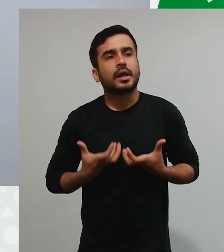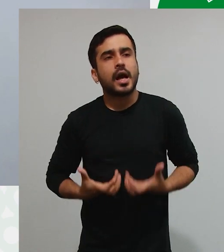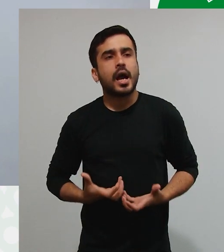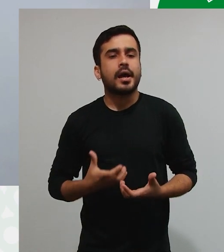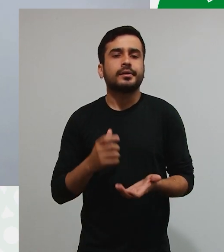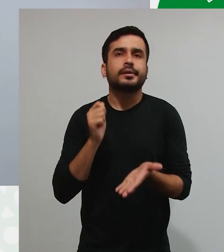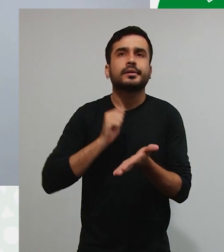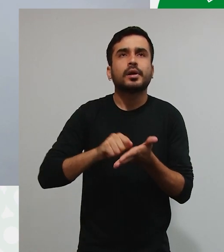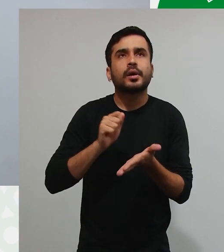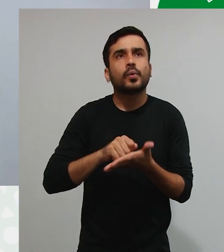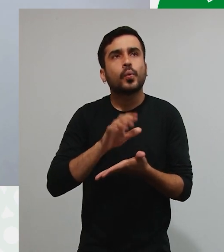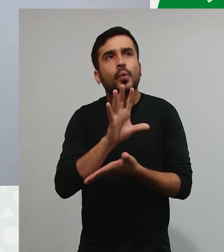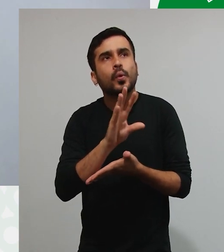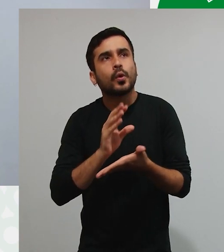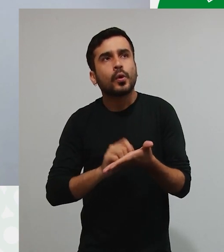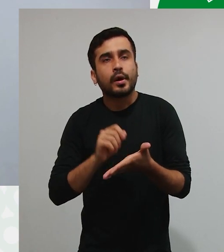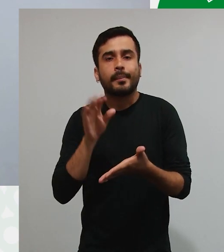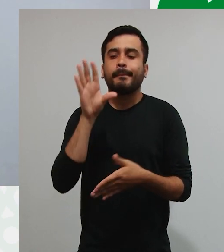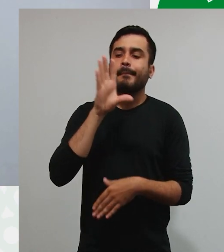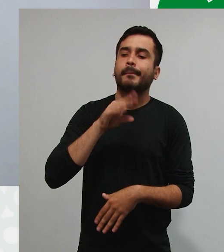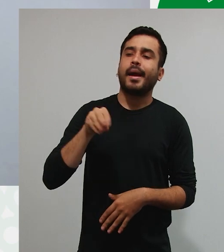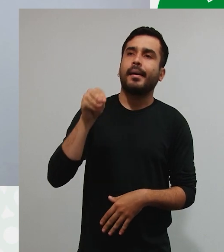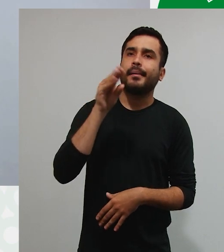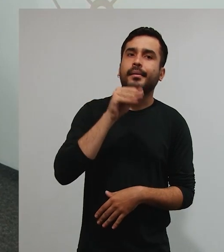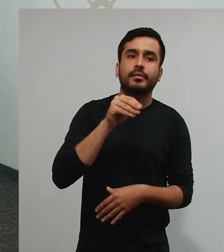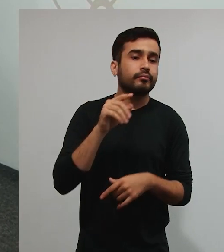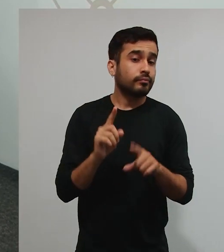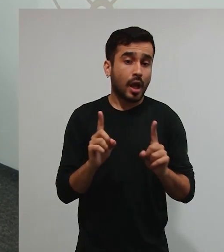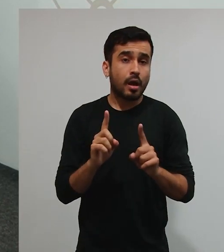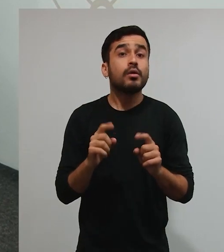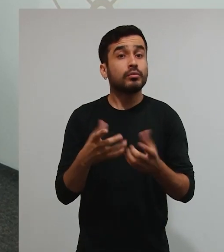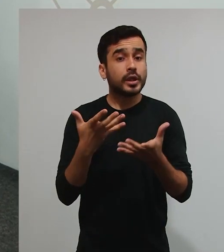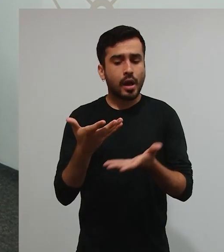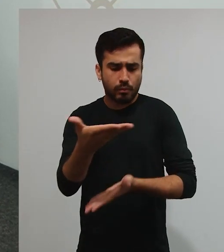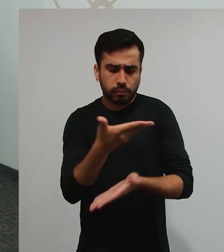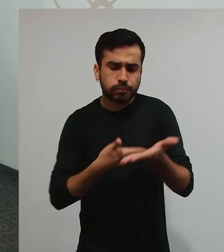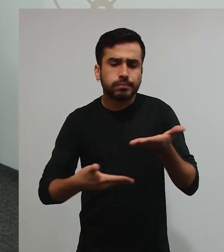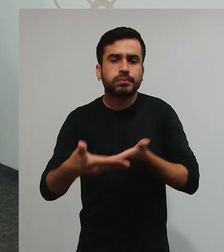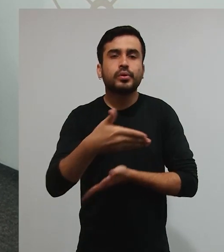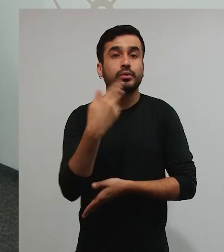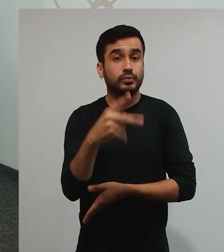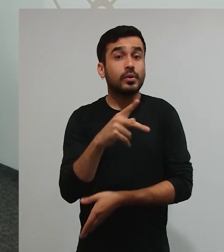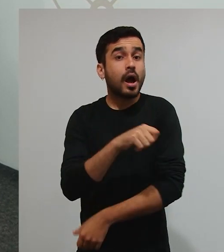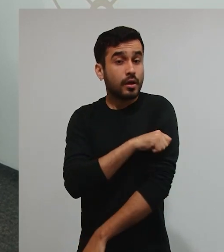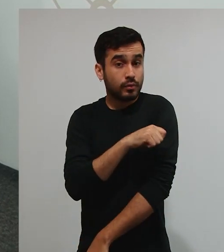buscar, né, ser criativa, não trabalhar assim